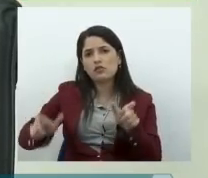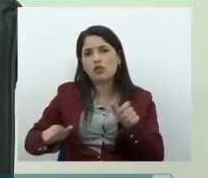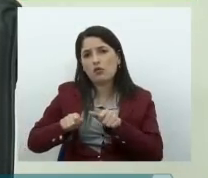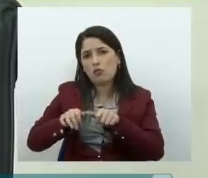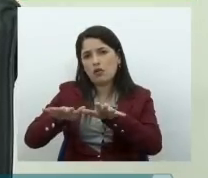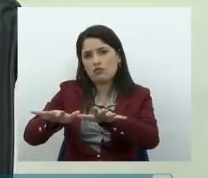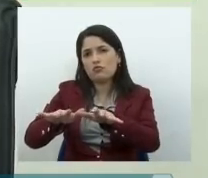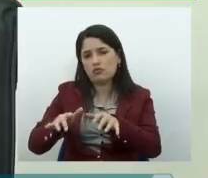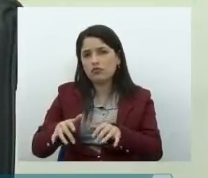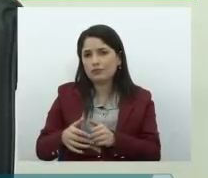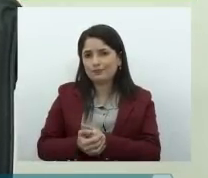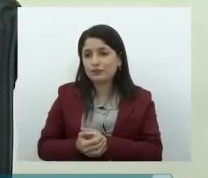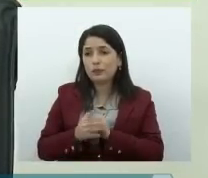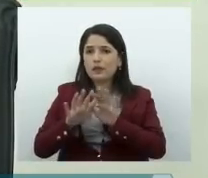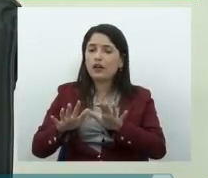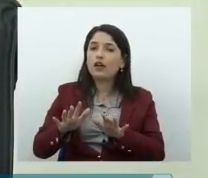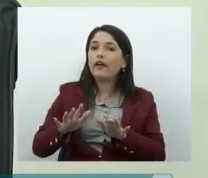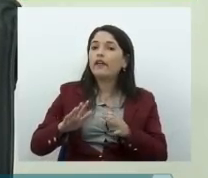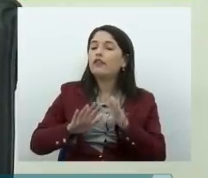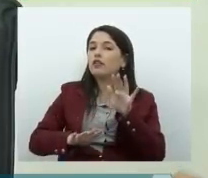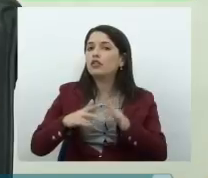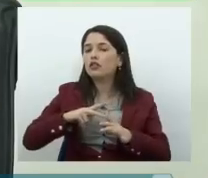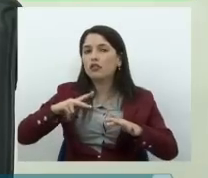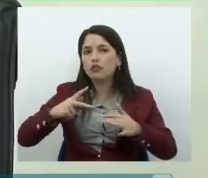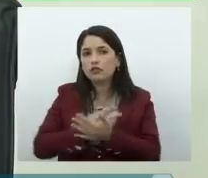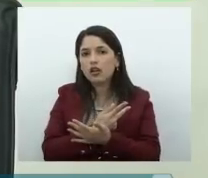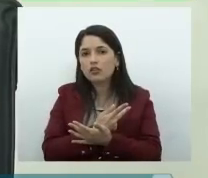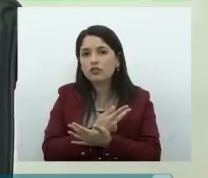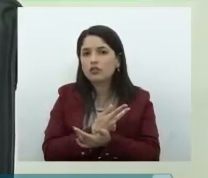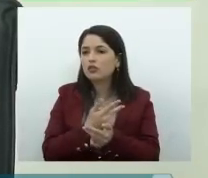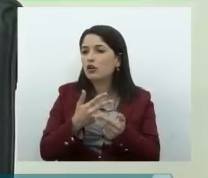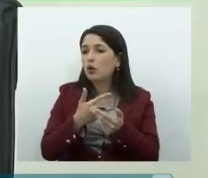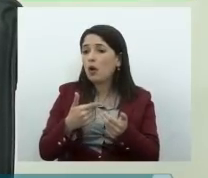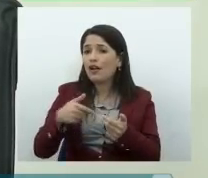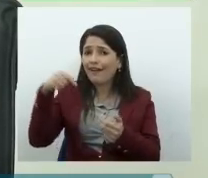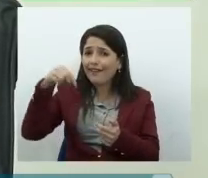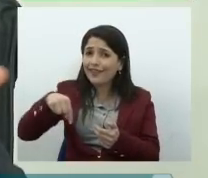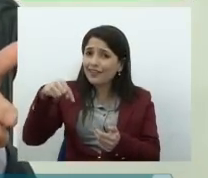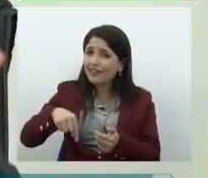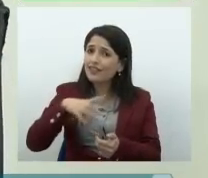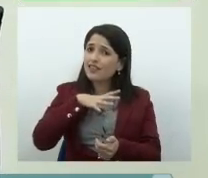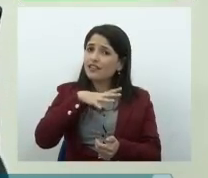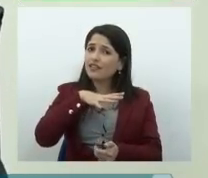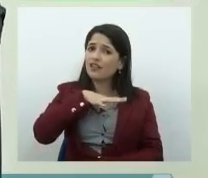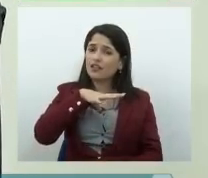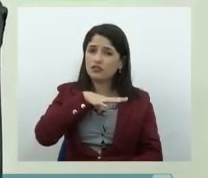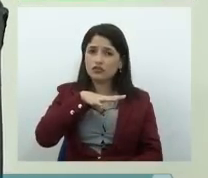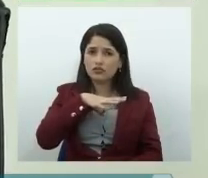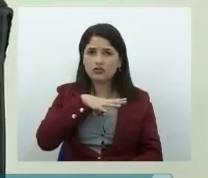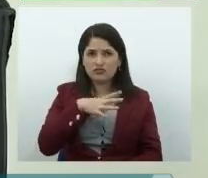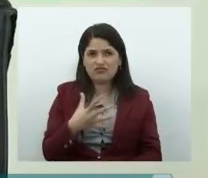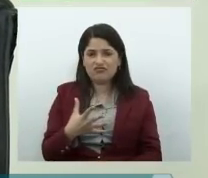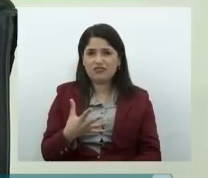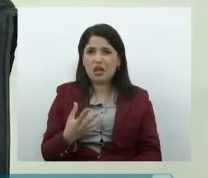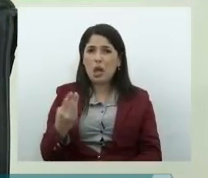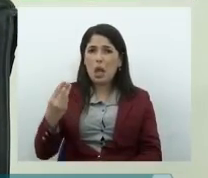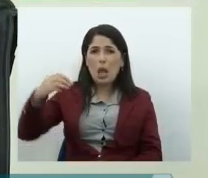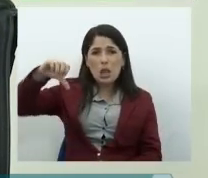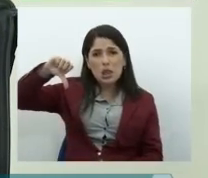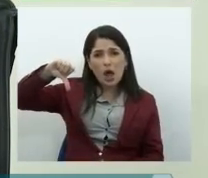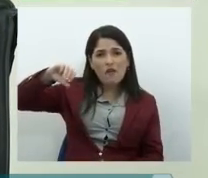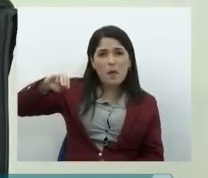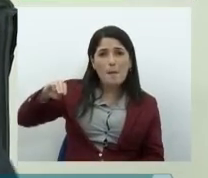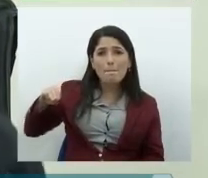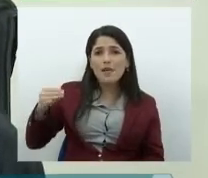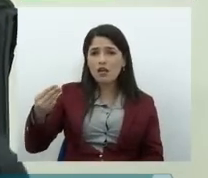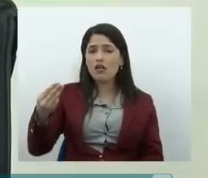pode deixar é esses escândalos que vêm acontecendo sucessivamente aqui na nossa cidade. Espantar pombo por 9 milhões e meio de